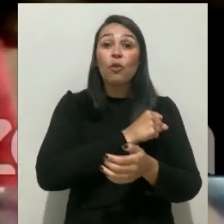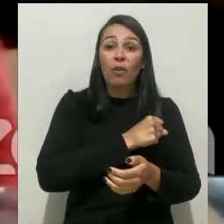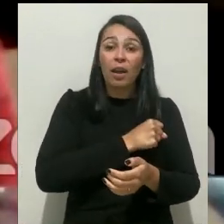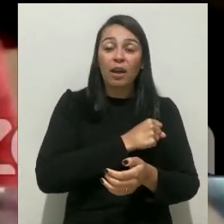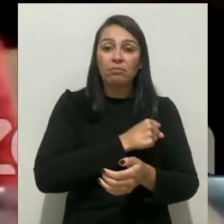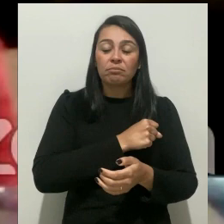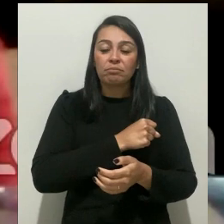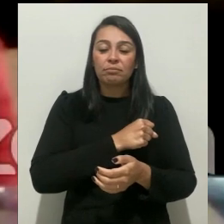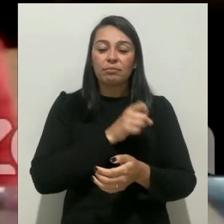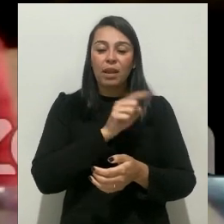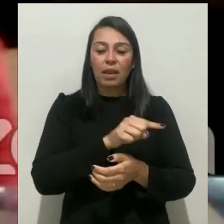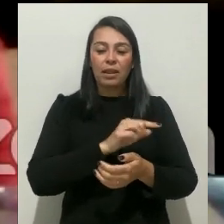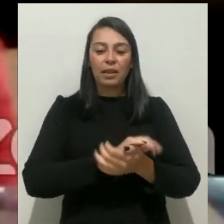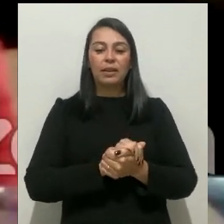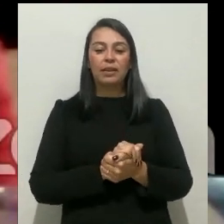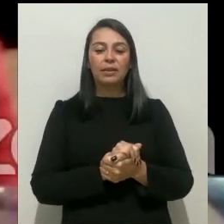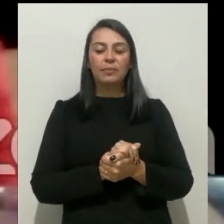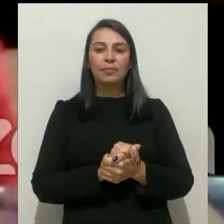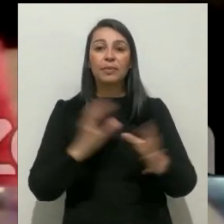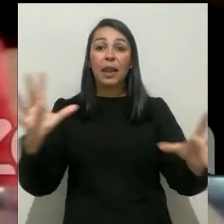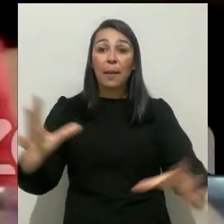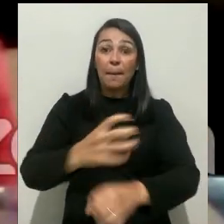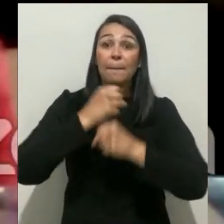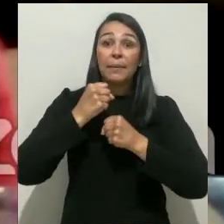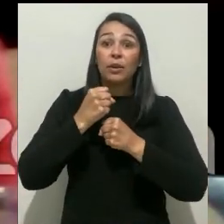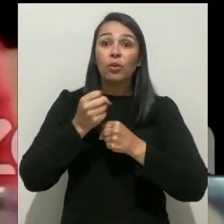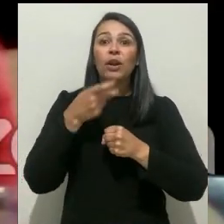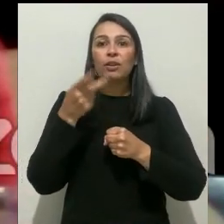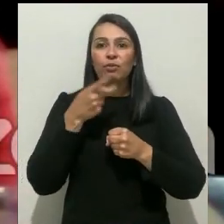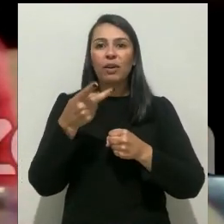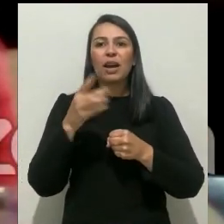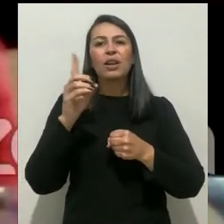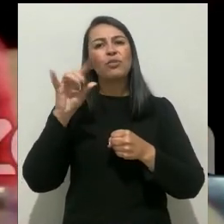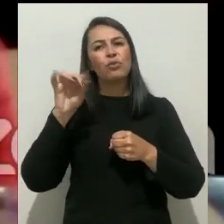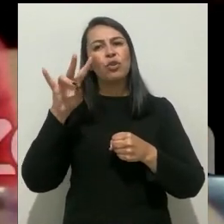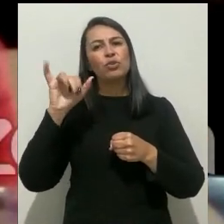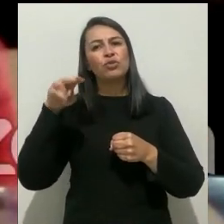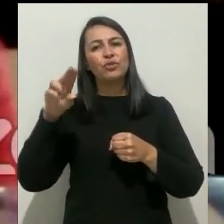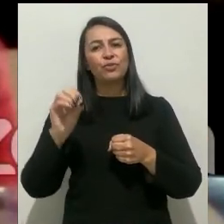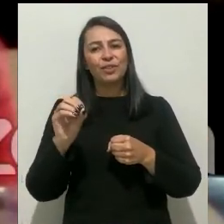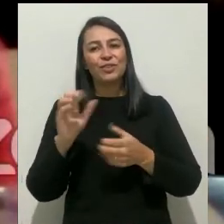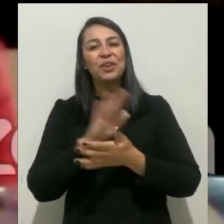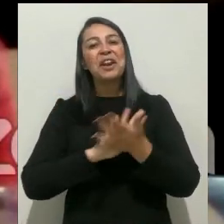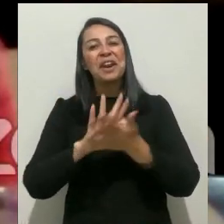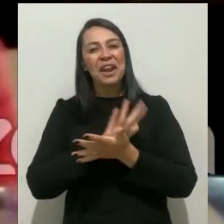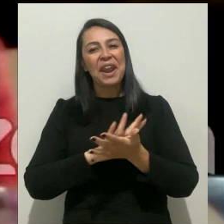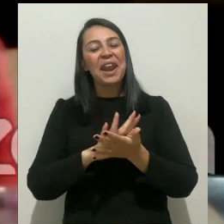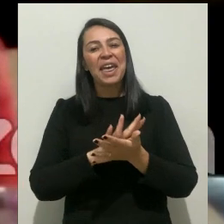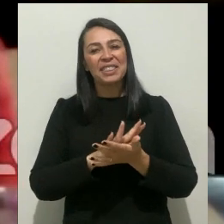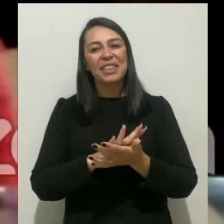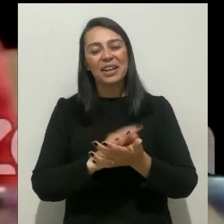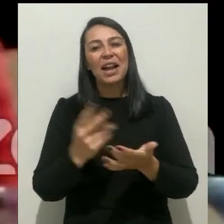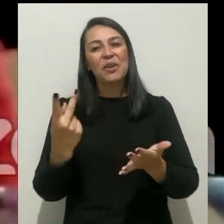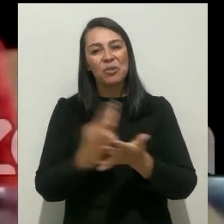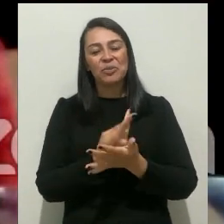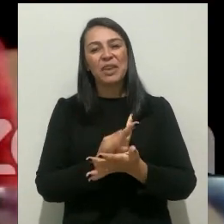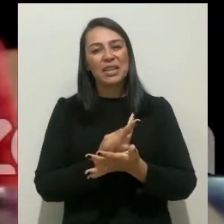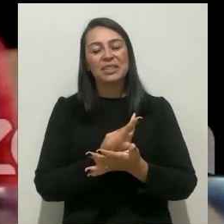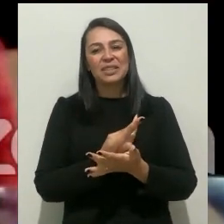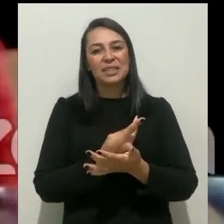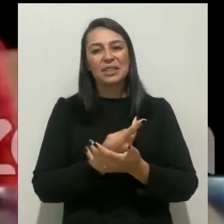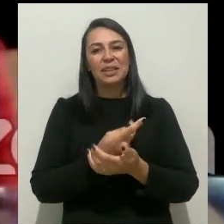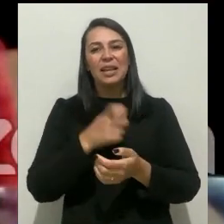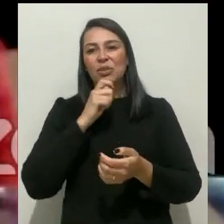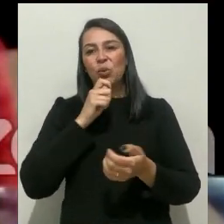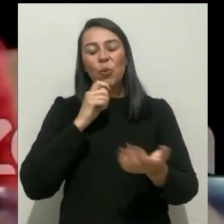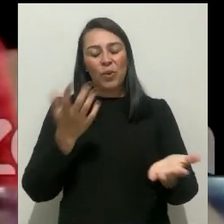assim. Ele viu a morte acontecer e, de repente, ele fala, foi o divino. Então, nada foi por acaso. Ou seja, essa obra